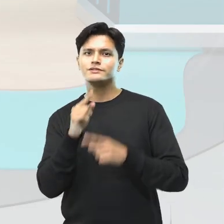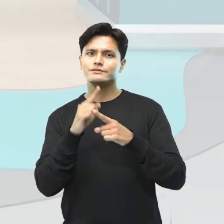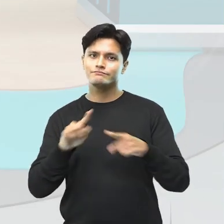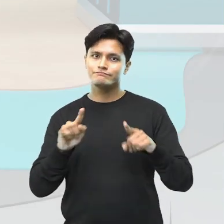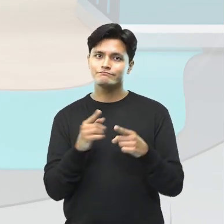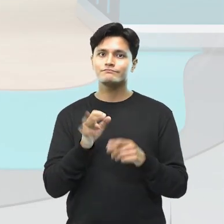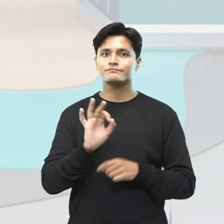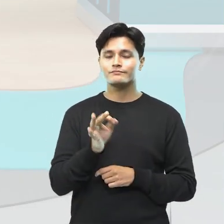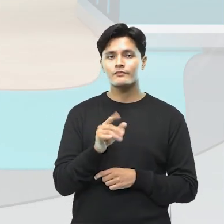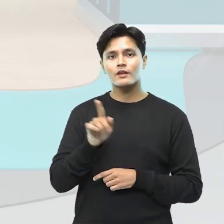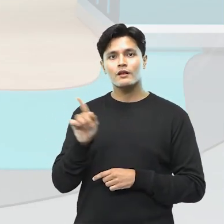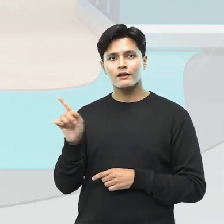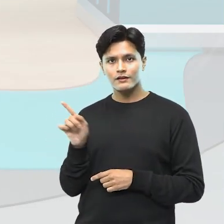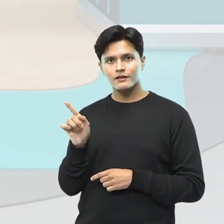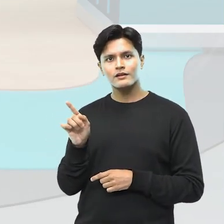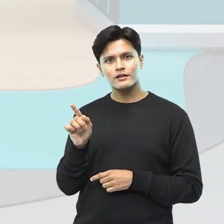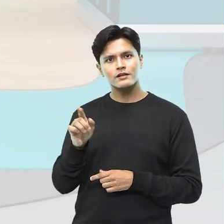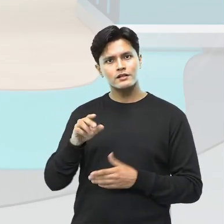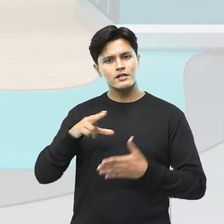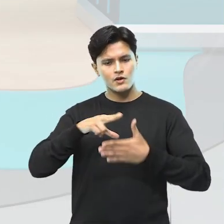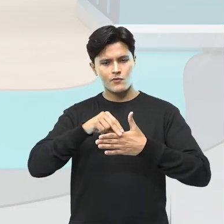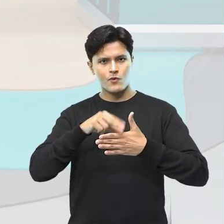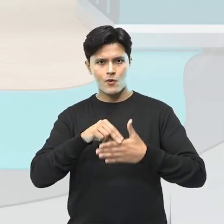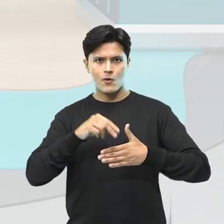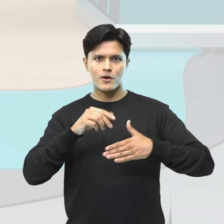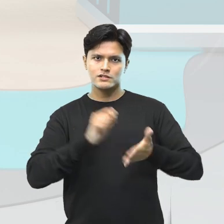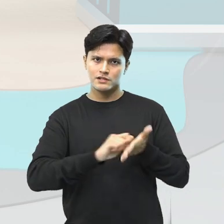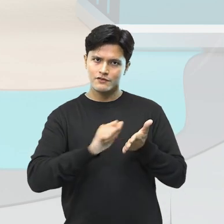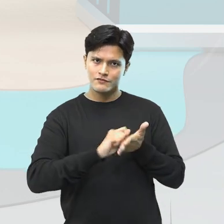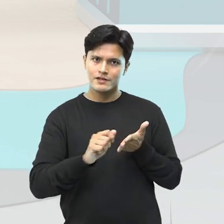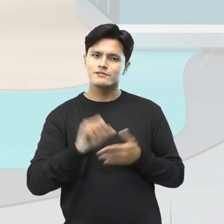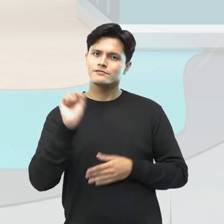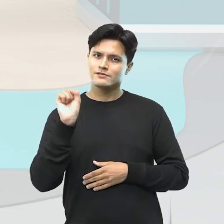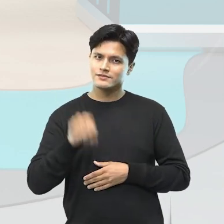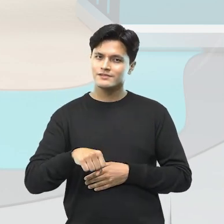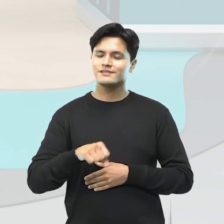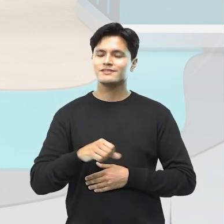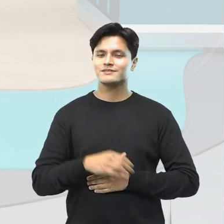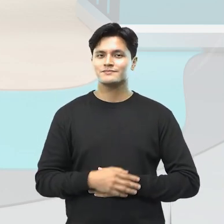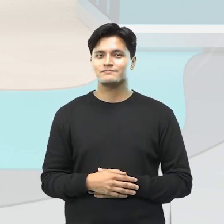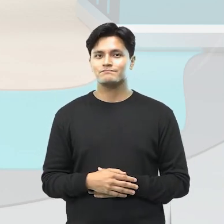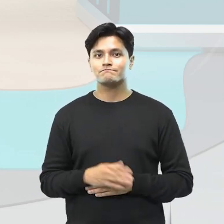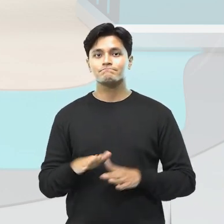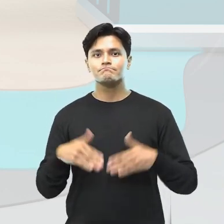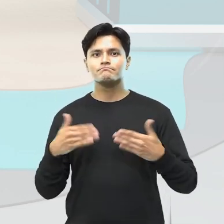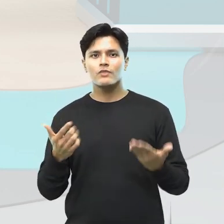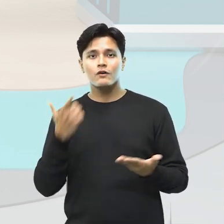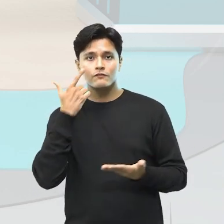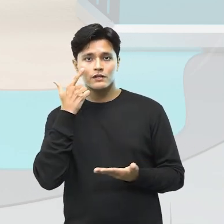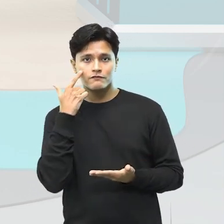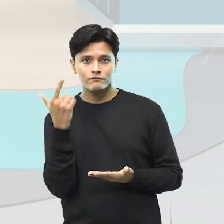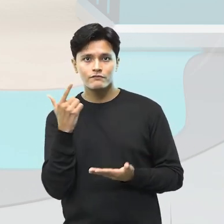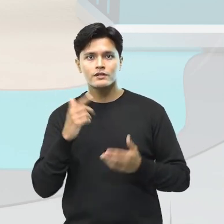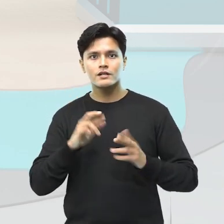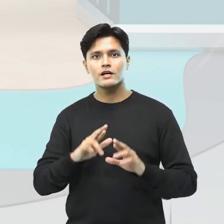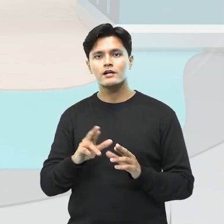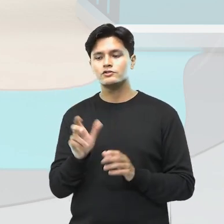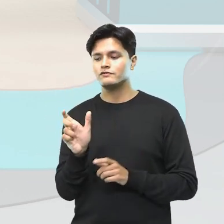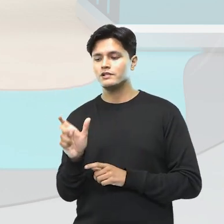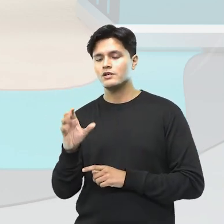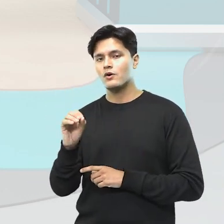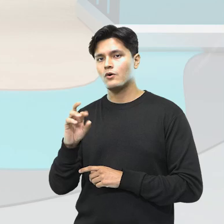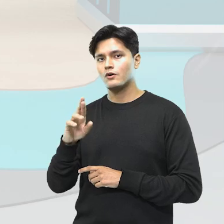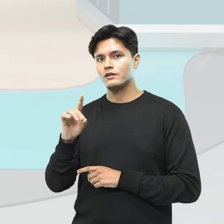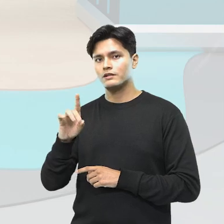não é cordelista, mas ele era assim. A gente diz que sim, né? Vamos verificar aqui qual a diferença entre